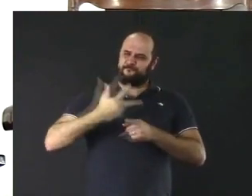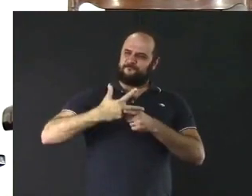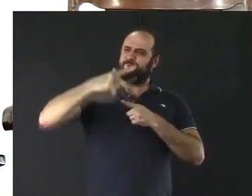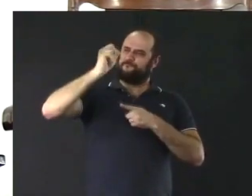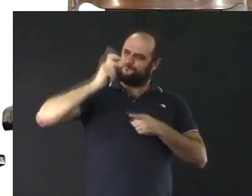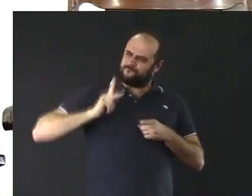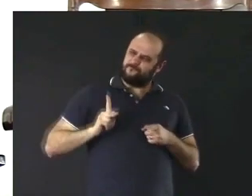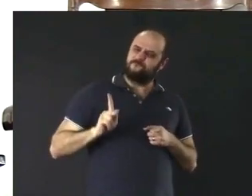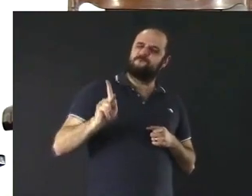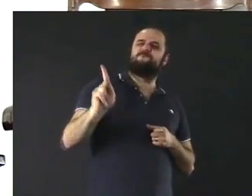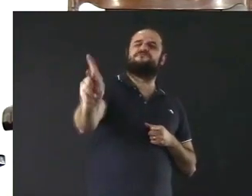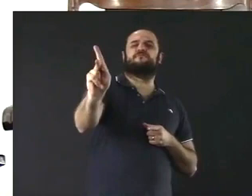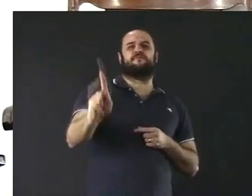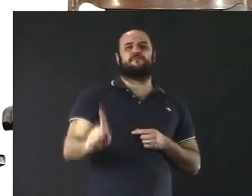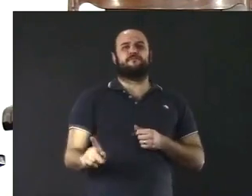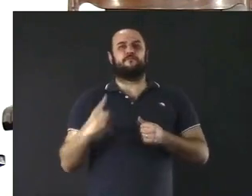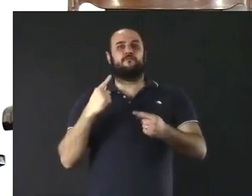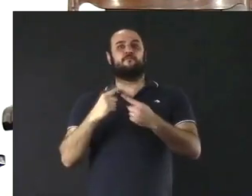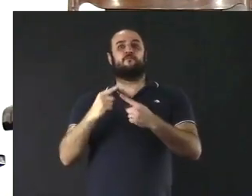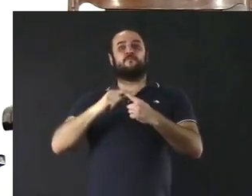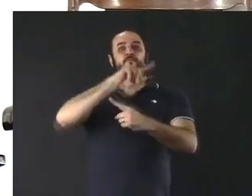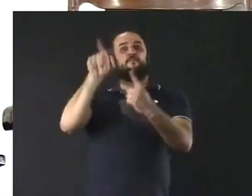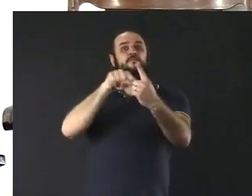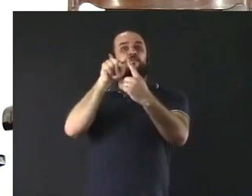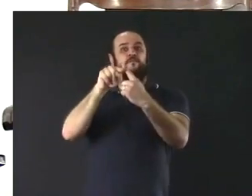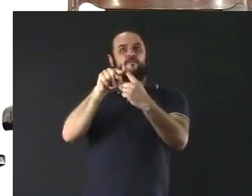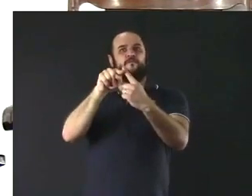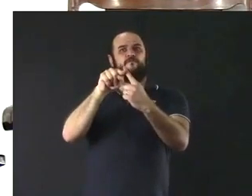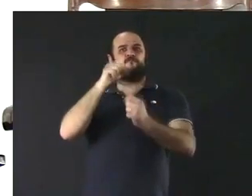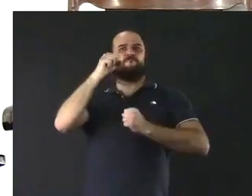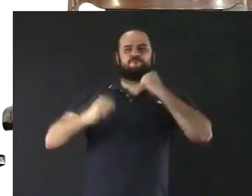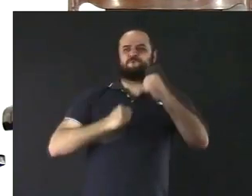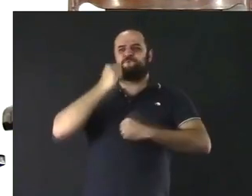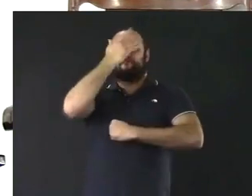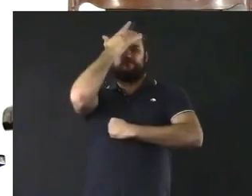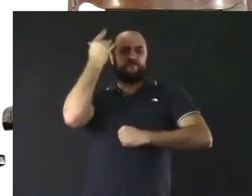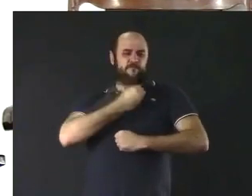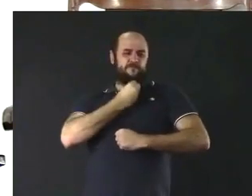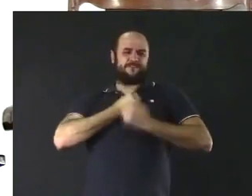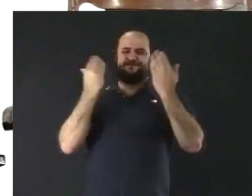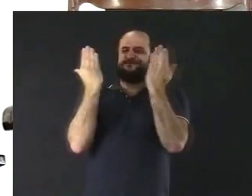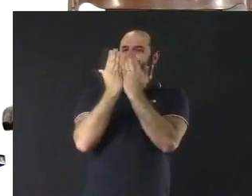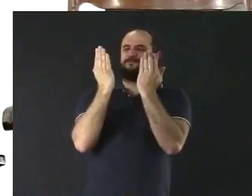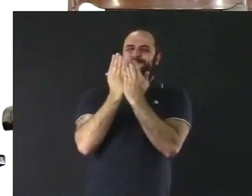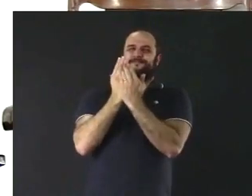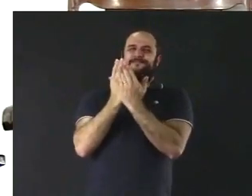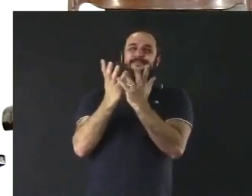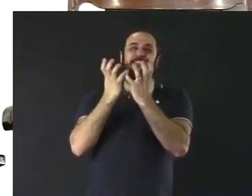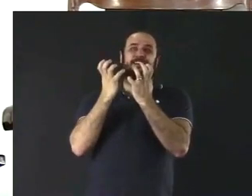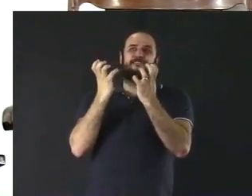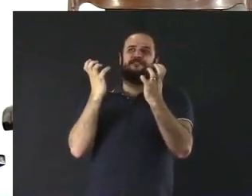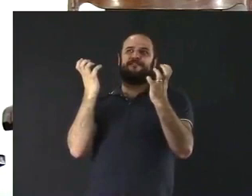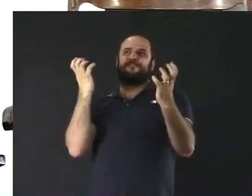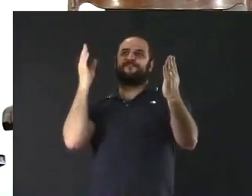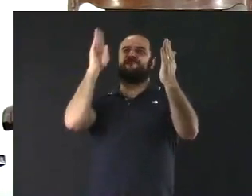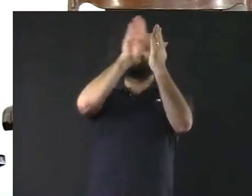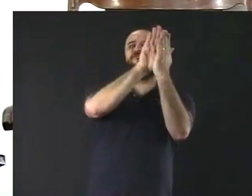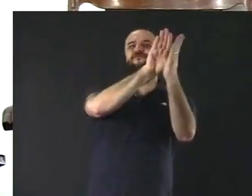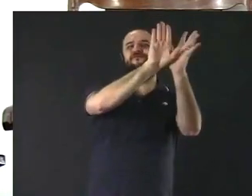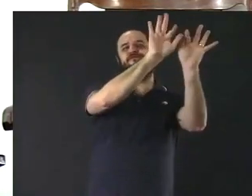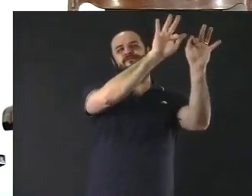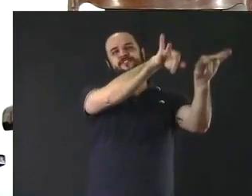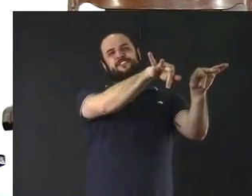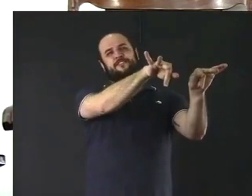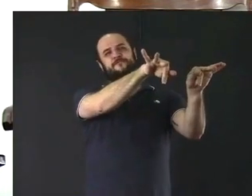Por quê? Porque o objetivo do atleta de Cristo é chegar ao fim e